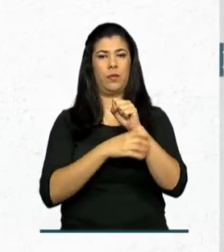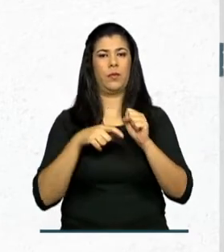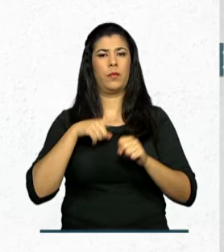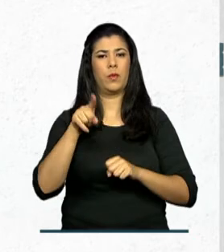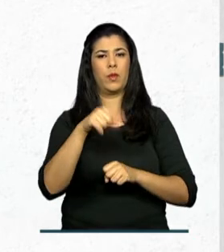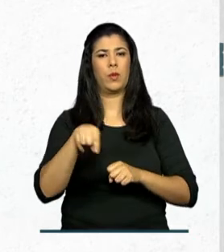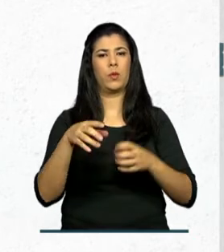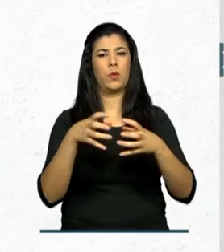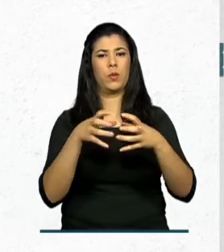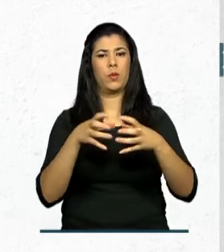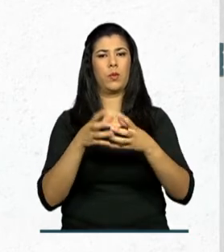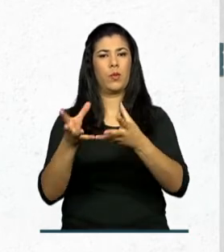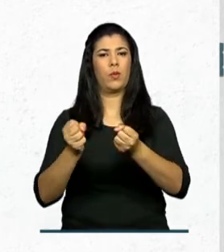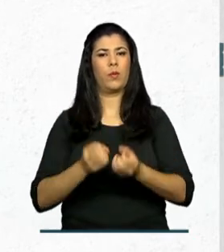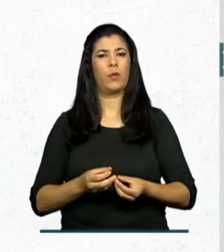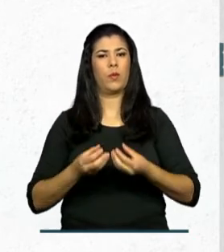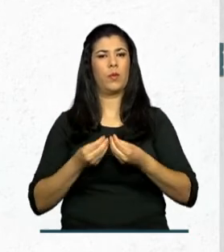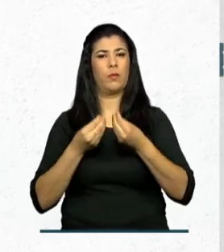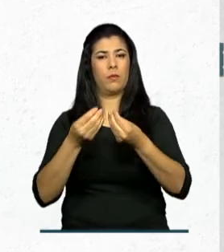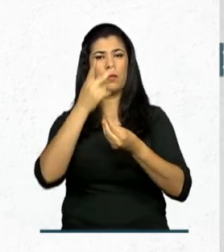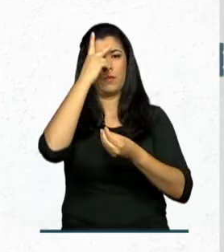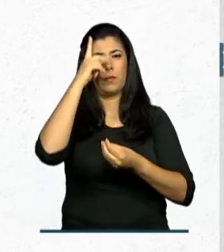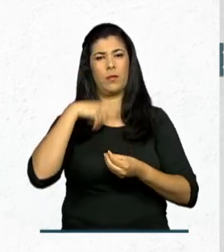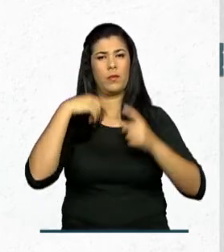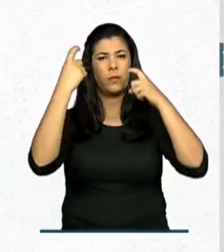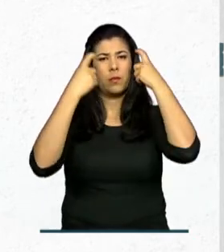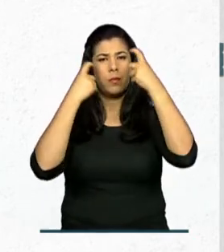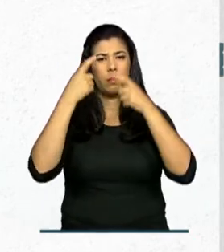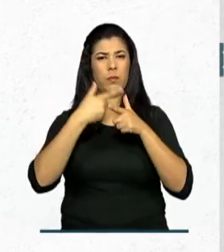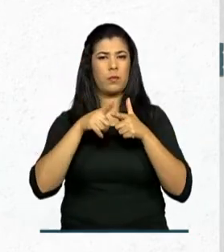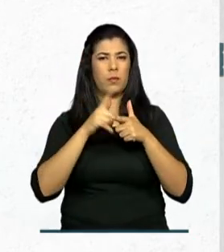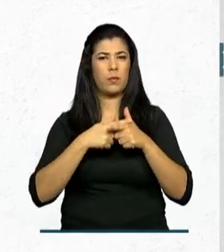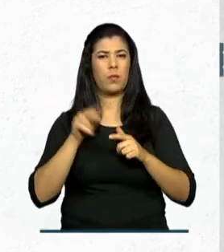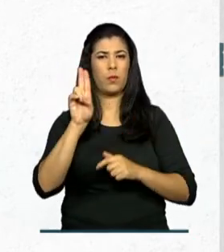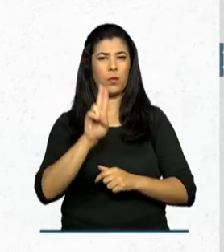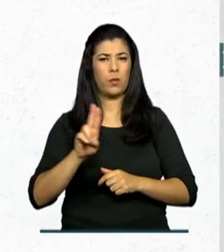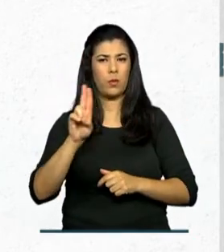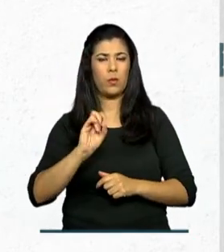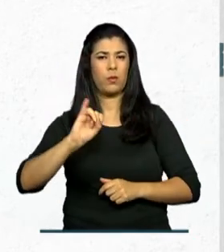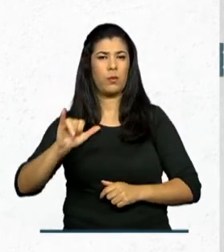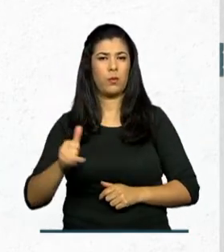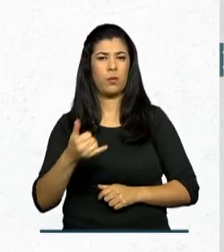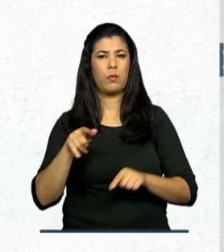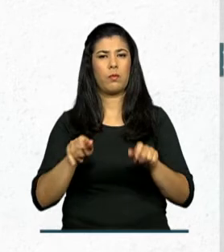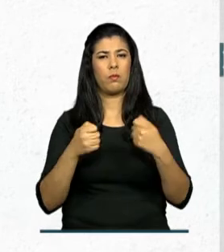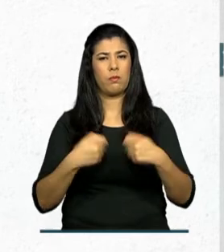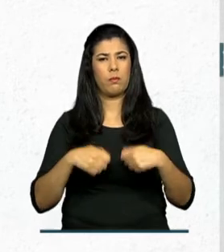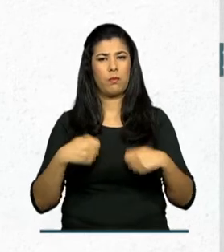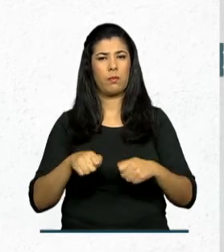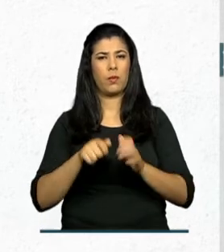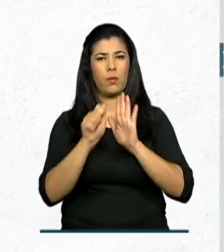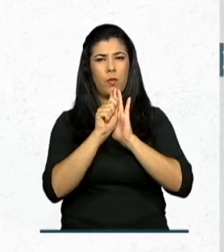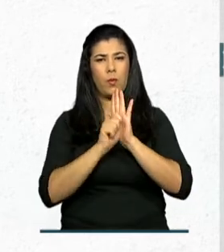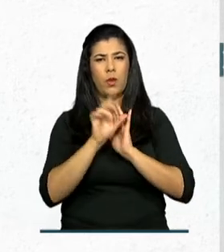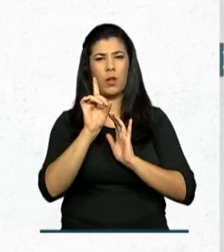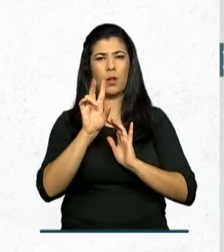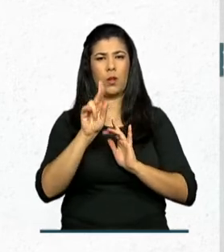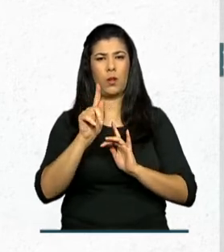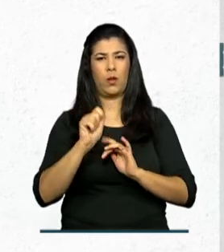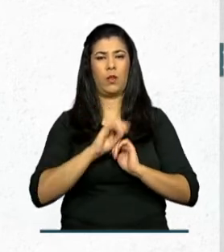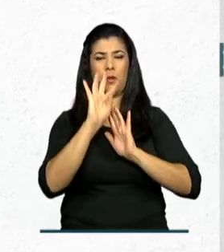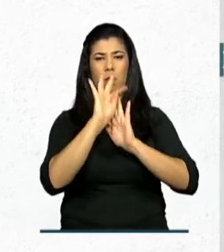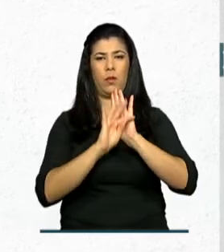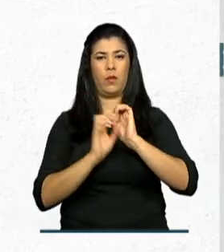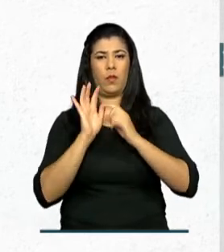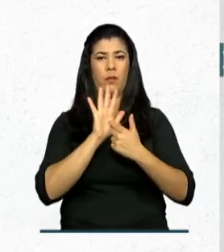aquelas que oferecem acolhimento para pessoas com transtornos decorrentes do uso, abuso ou dependência de drogas. O texto está